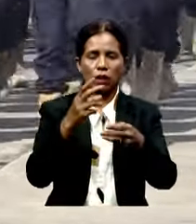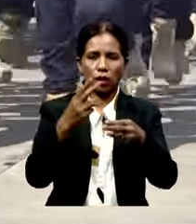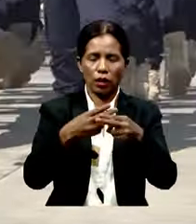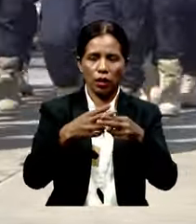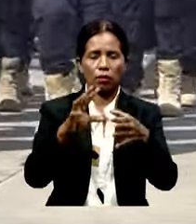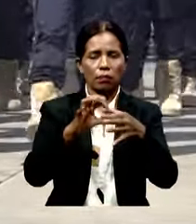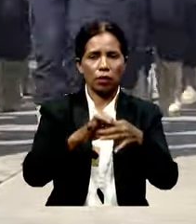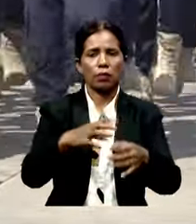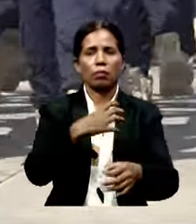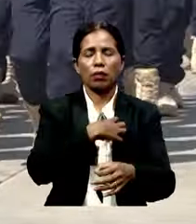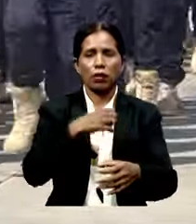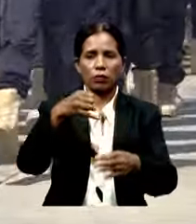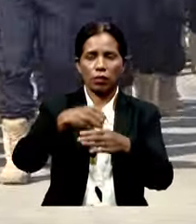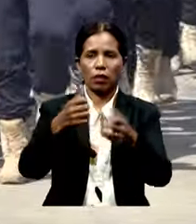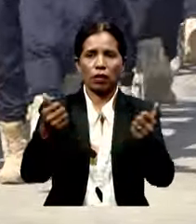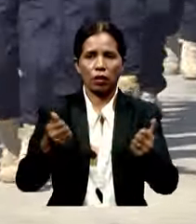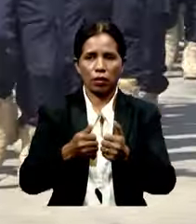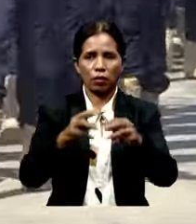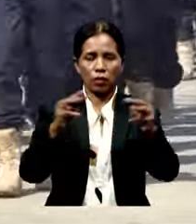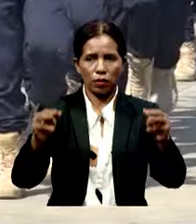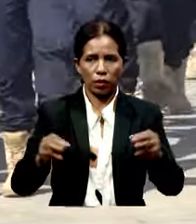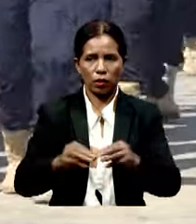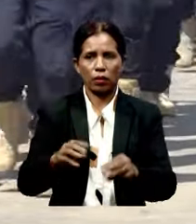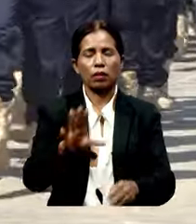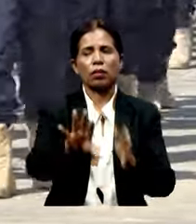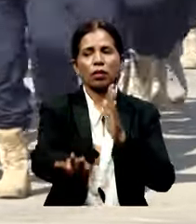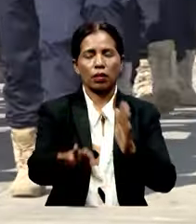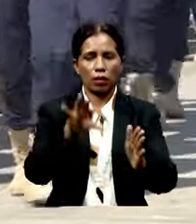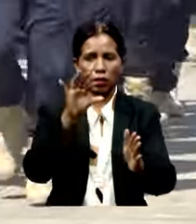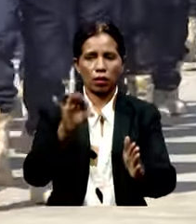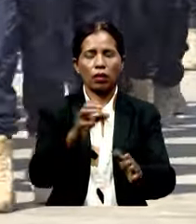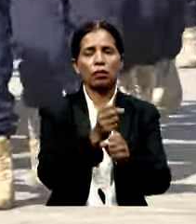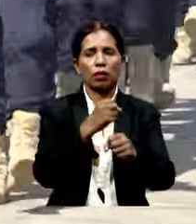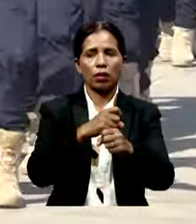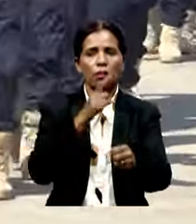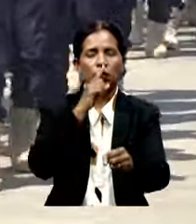nebe envolve iha arte marcial no arte ritual, hodi hili opsaun, atu